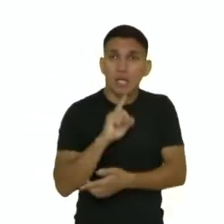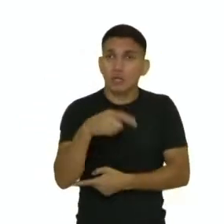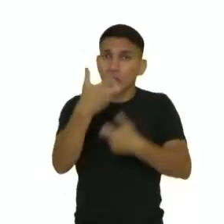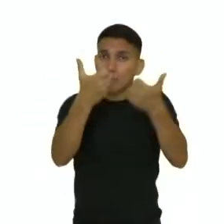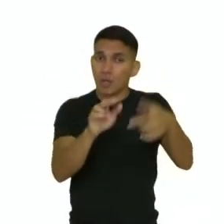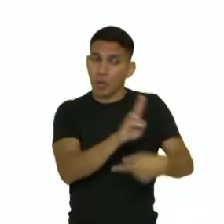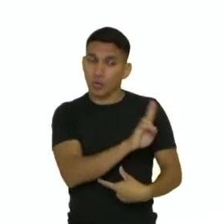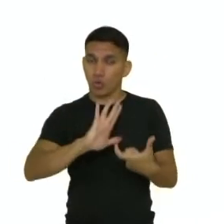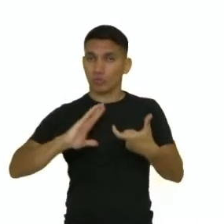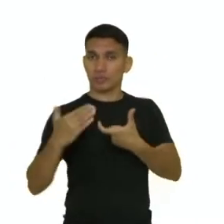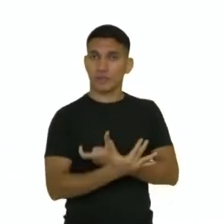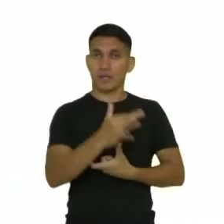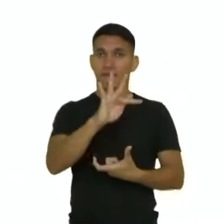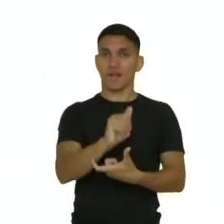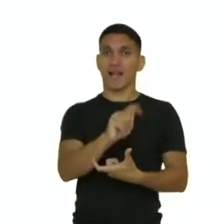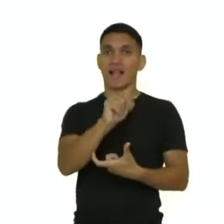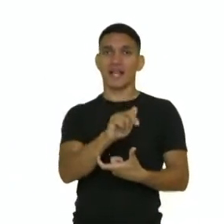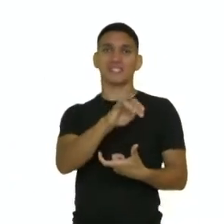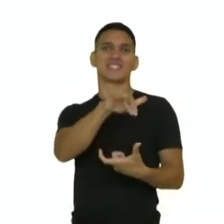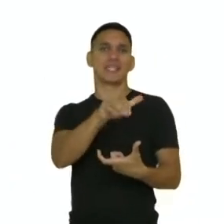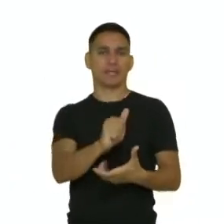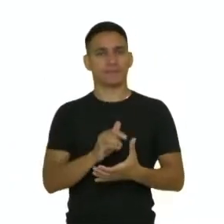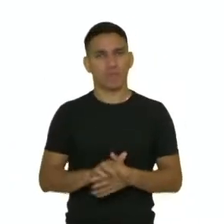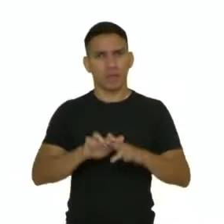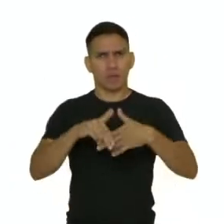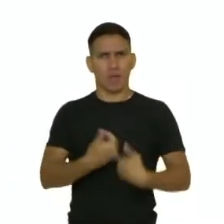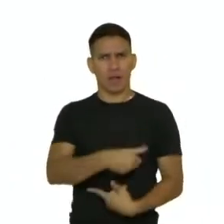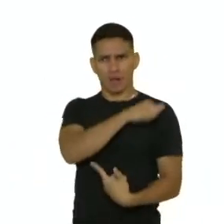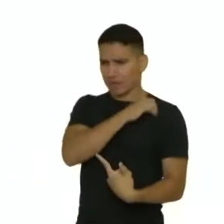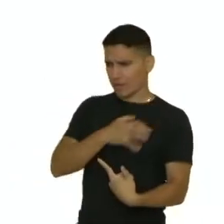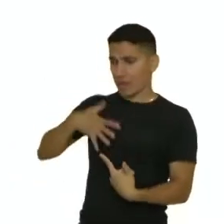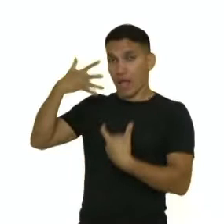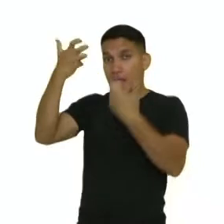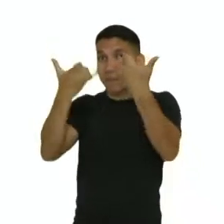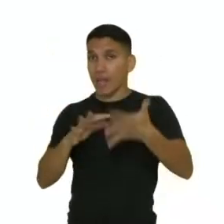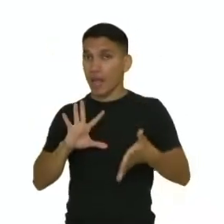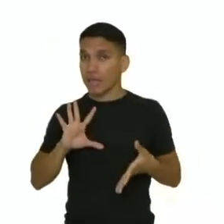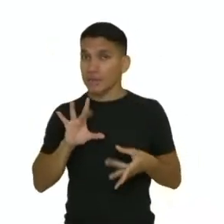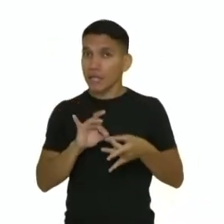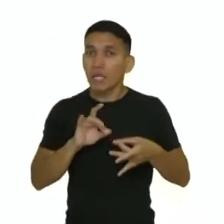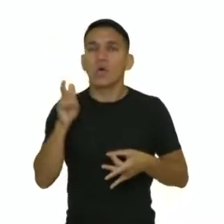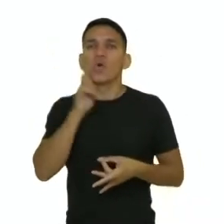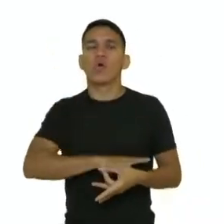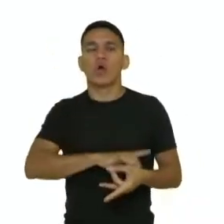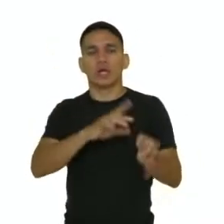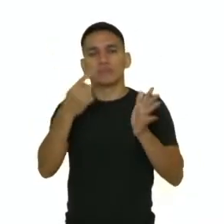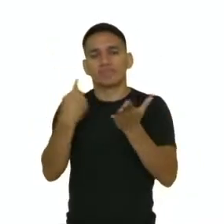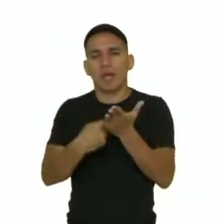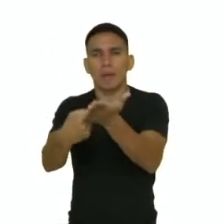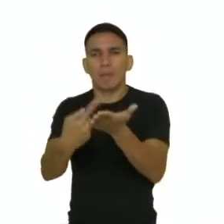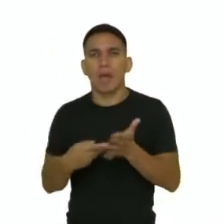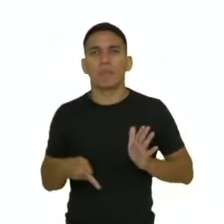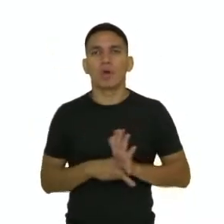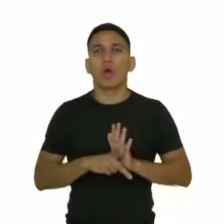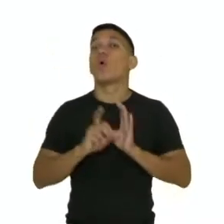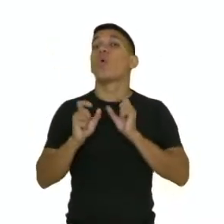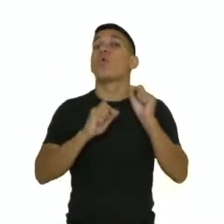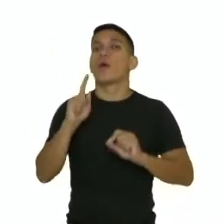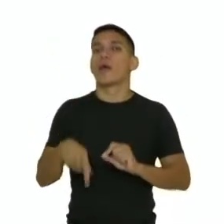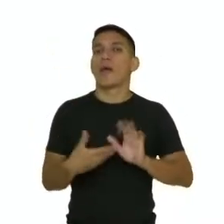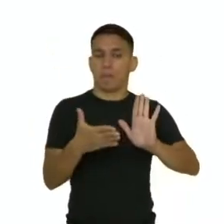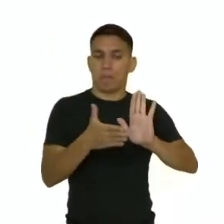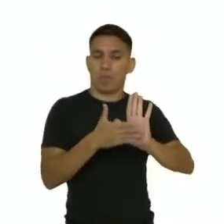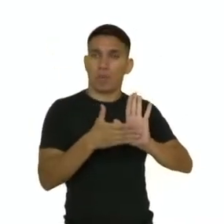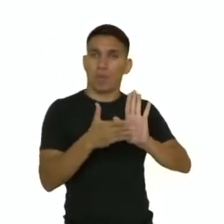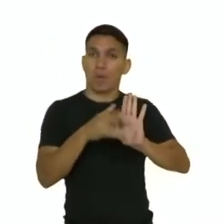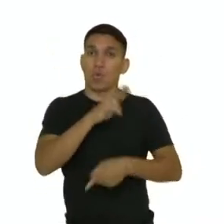de falácia. O Aristóteles, então, ele define o fundamento da lógica, é a proposição